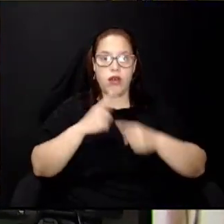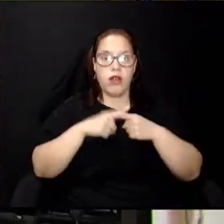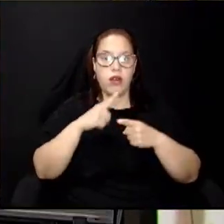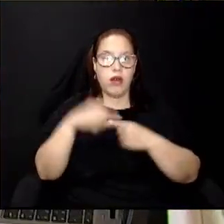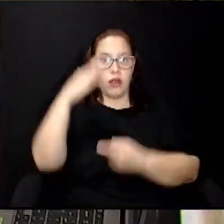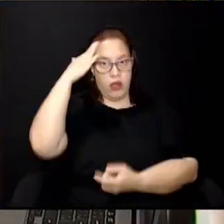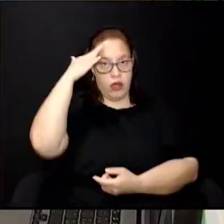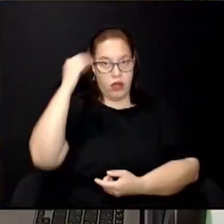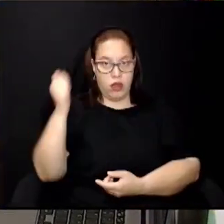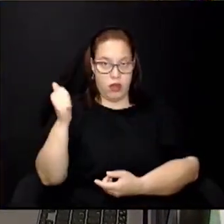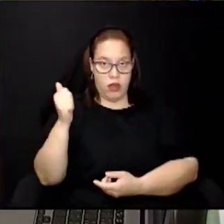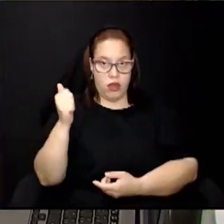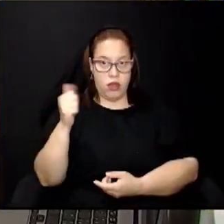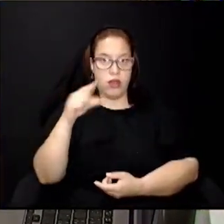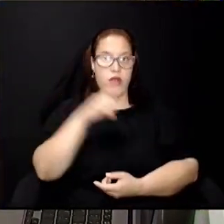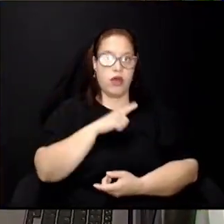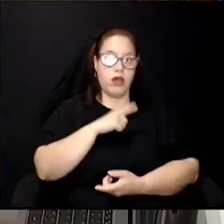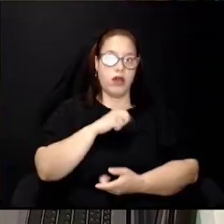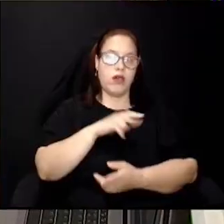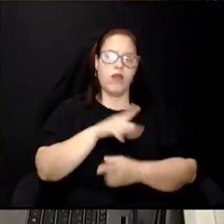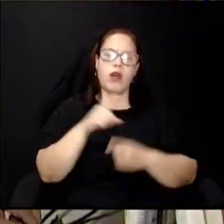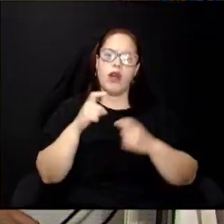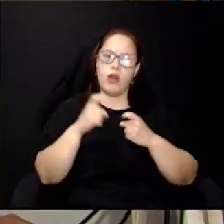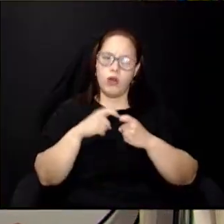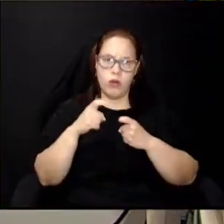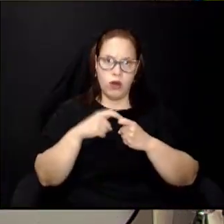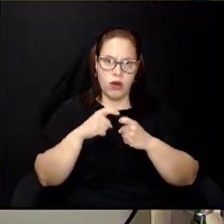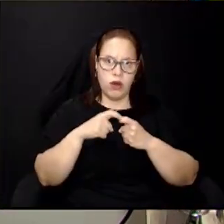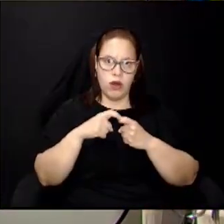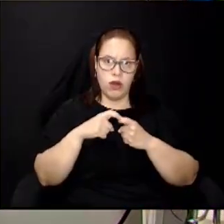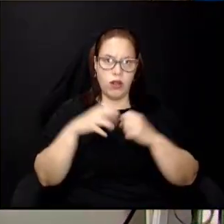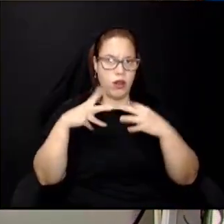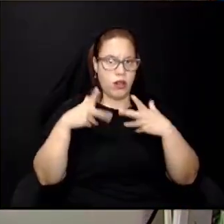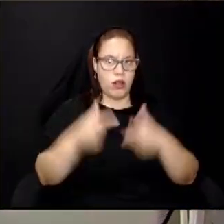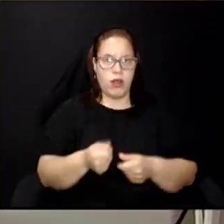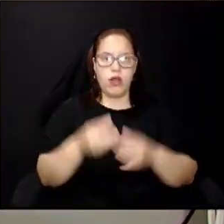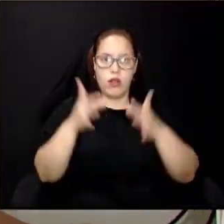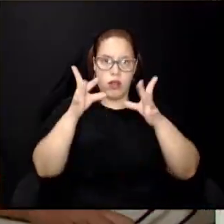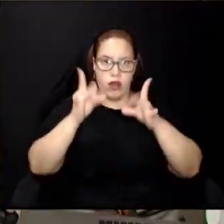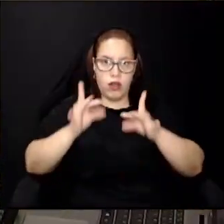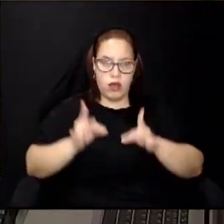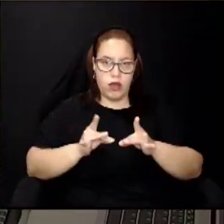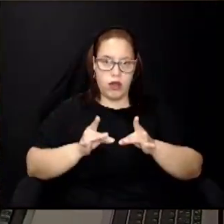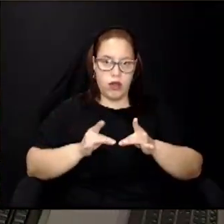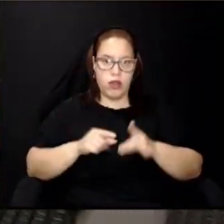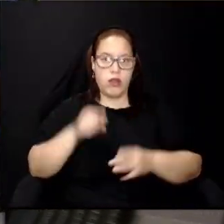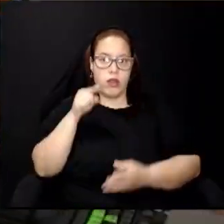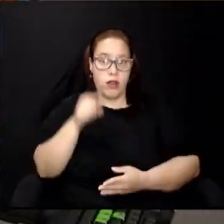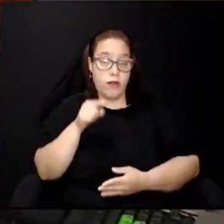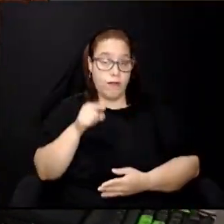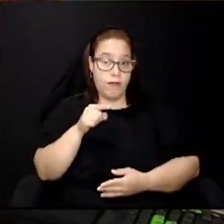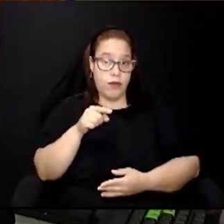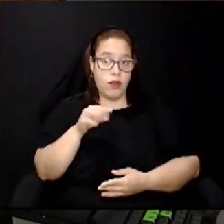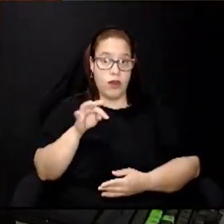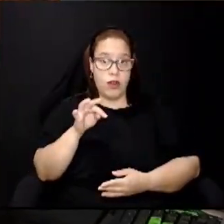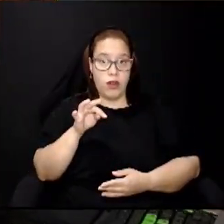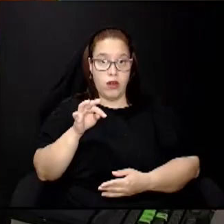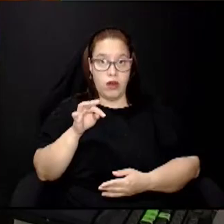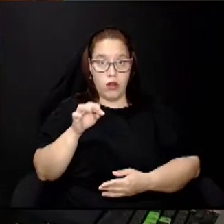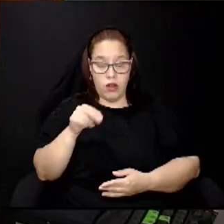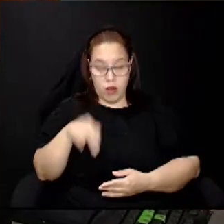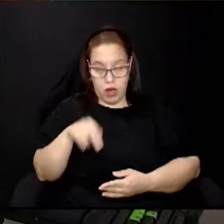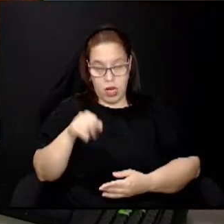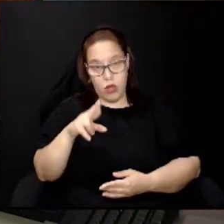que existem vários médicos, né? Mas nem todos são especialistas na questão do transtorno do